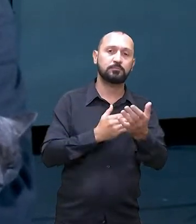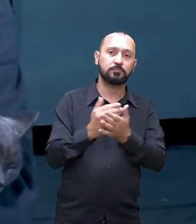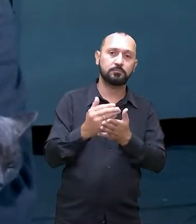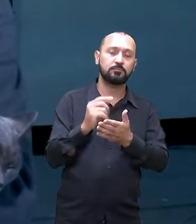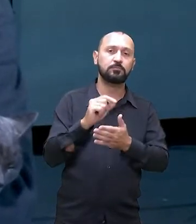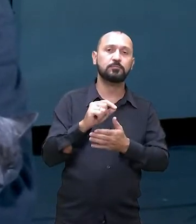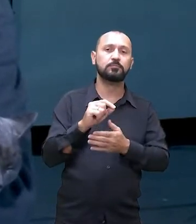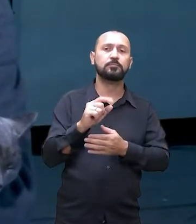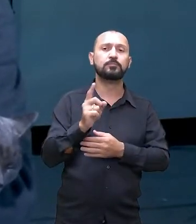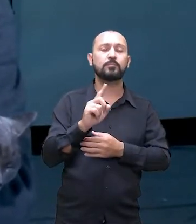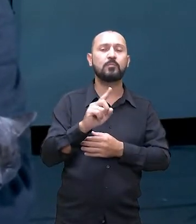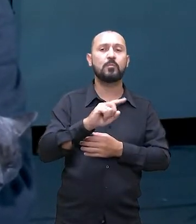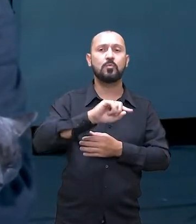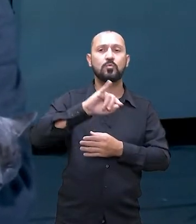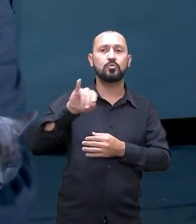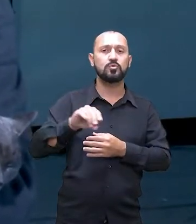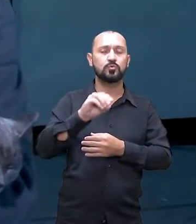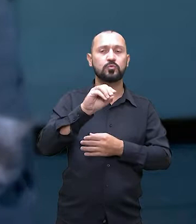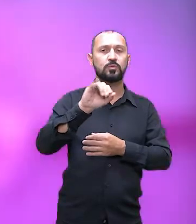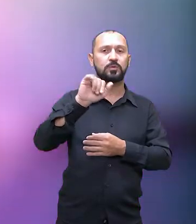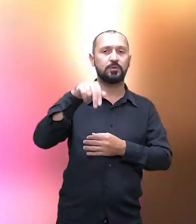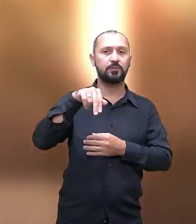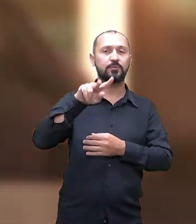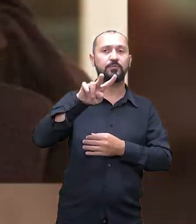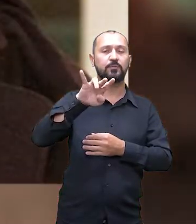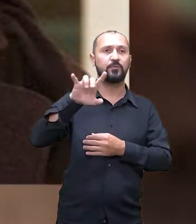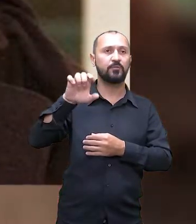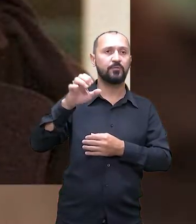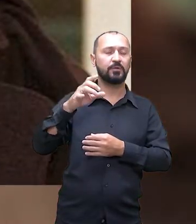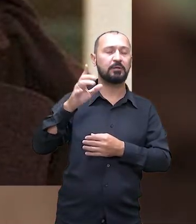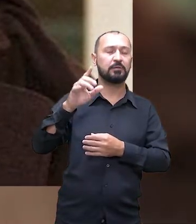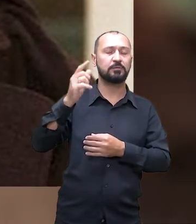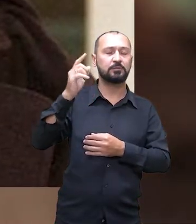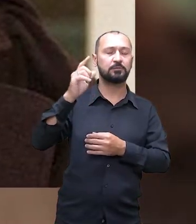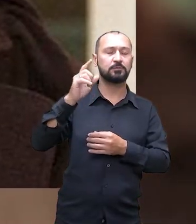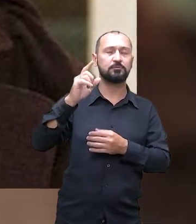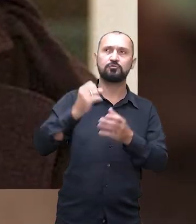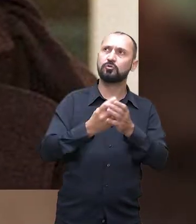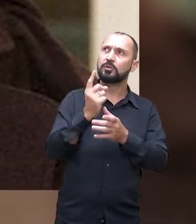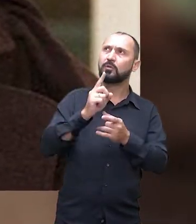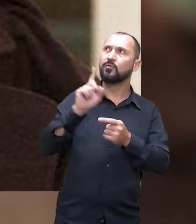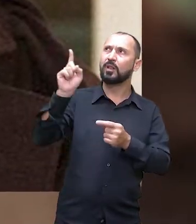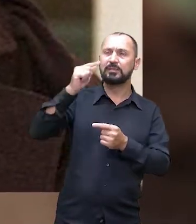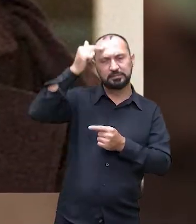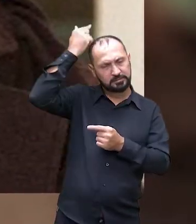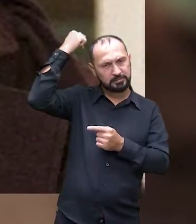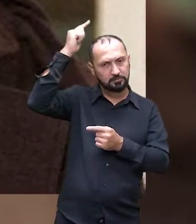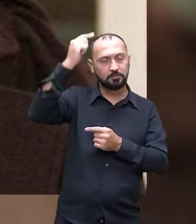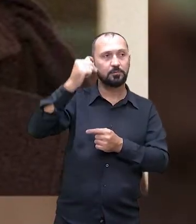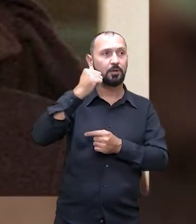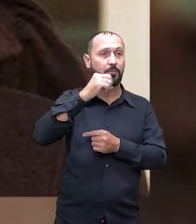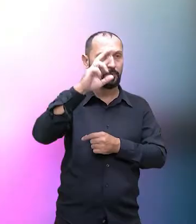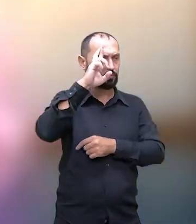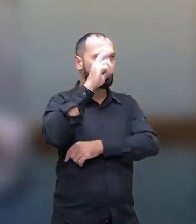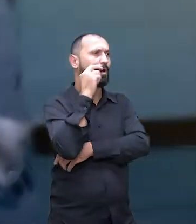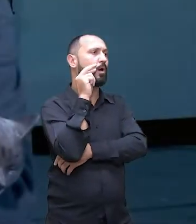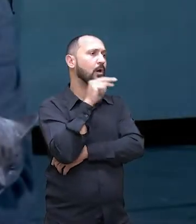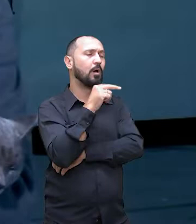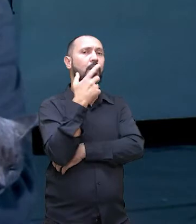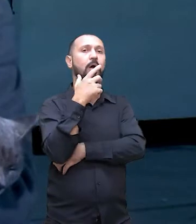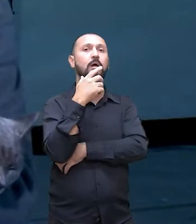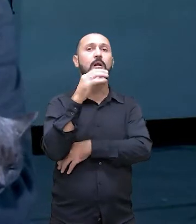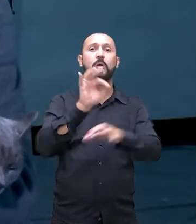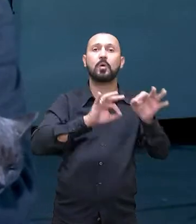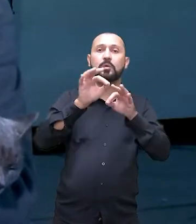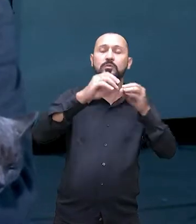Camille, que nem foi em Joinville, foi em Santos, e essa grande diretora estava do meu lado, encantada, e na verdade praticamente ela que fez a luz